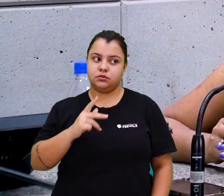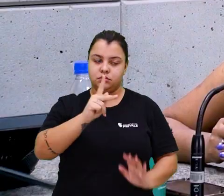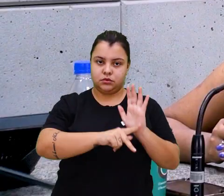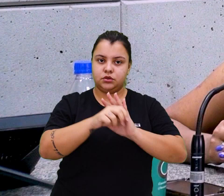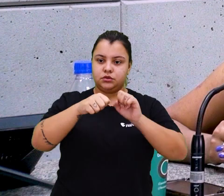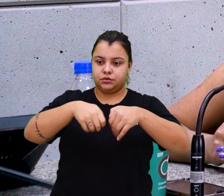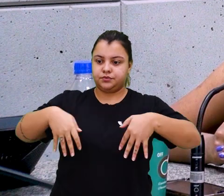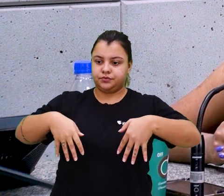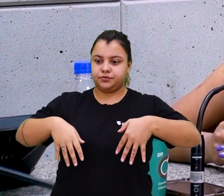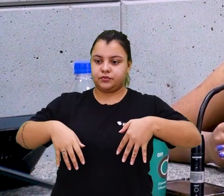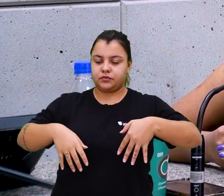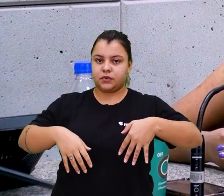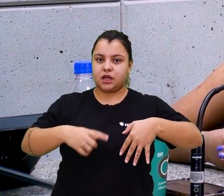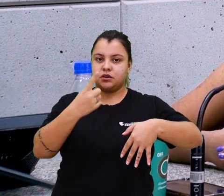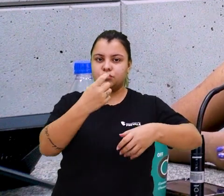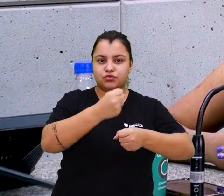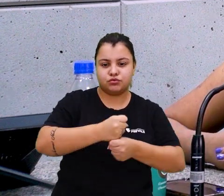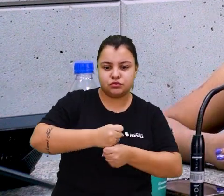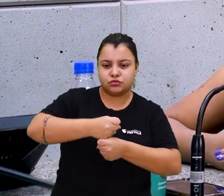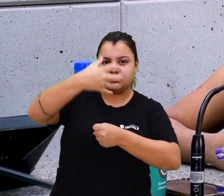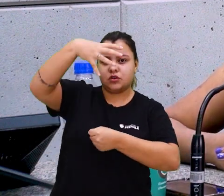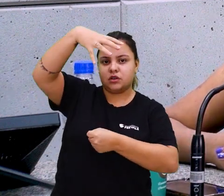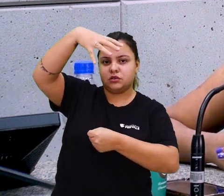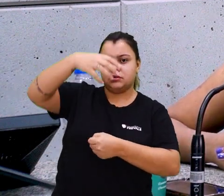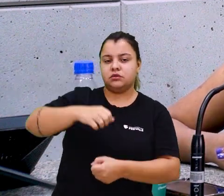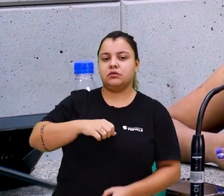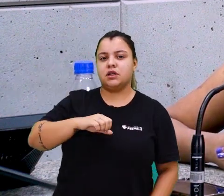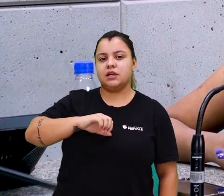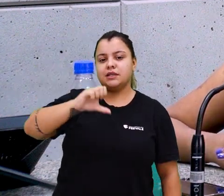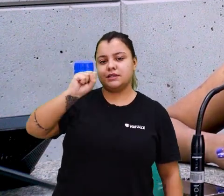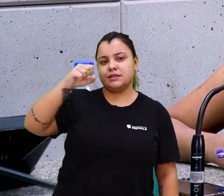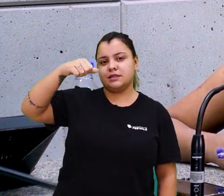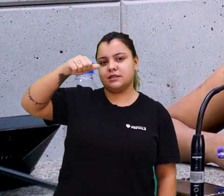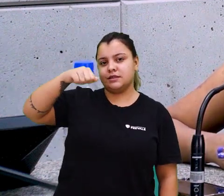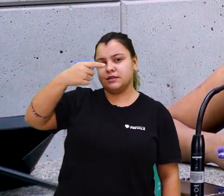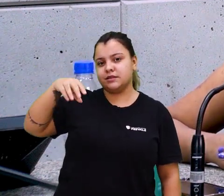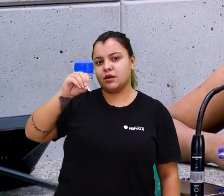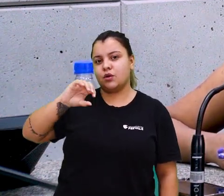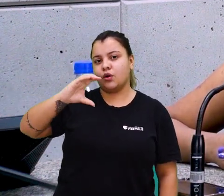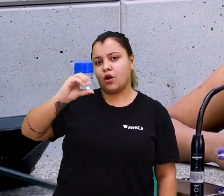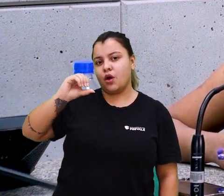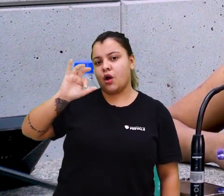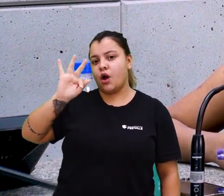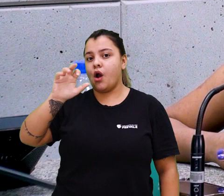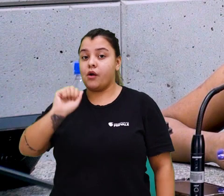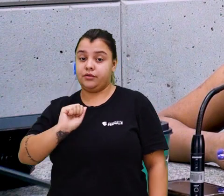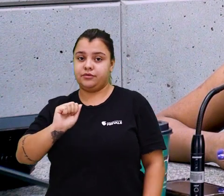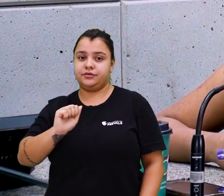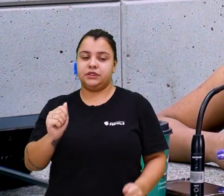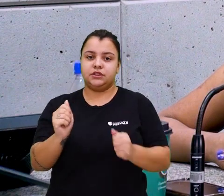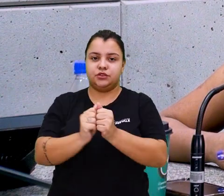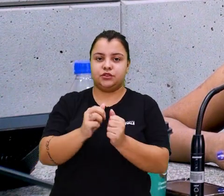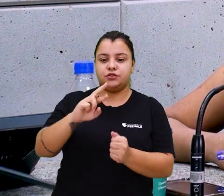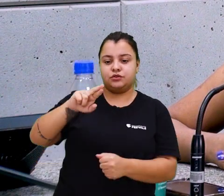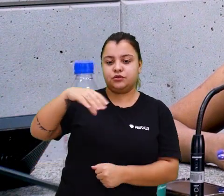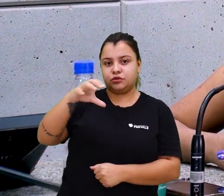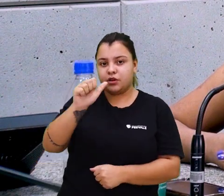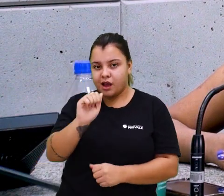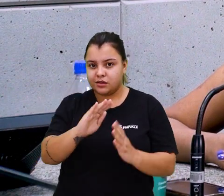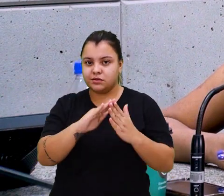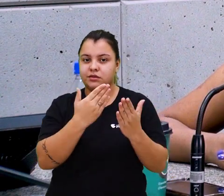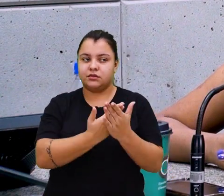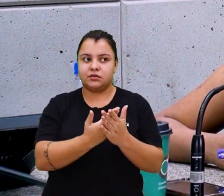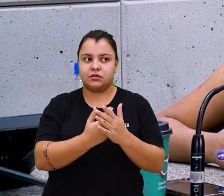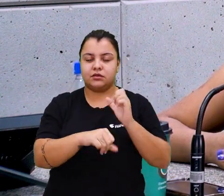penso é ele era de um guarda-chuva que era o San cofa que tinha uma matemas que é um grupo de estudos tinha o rasta nas escolas Uhum que agora